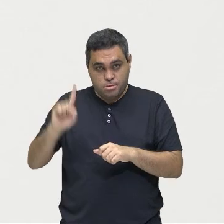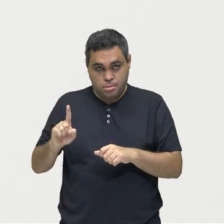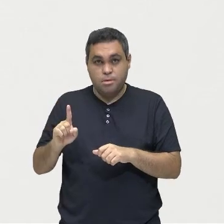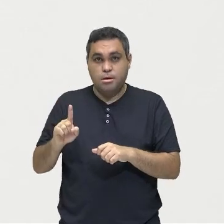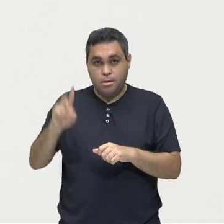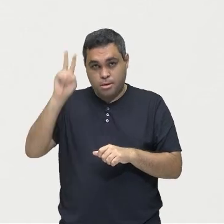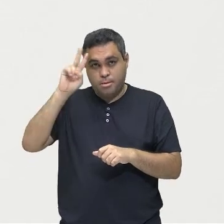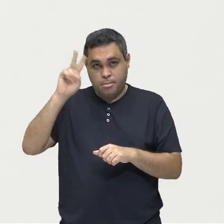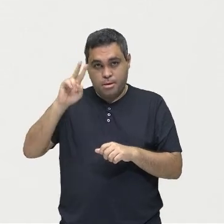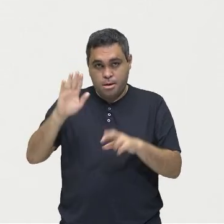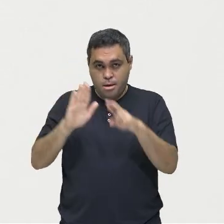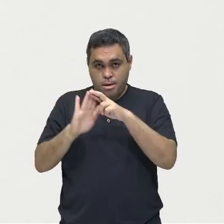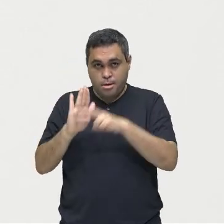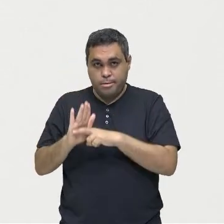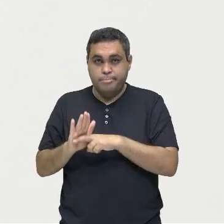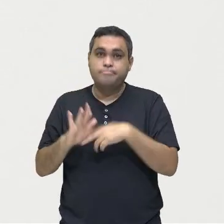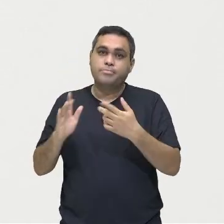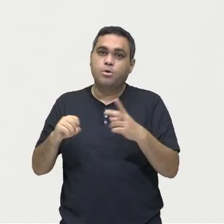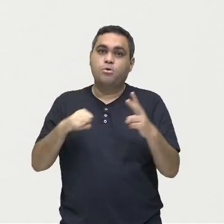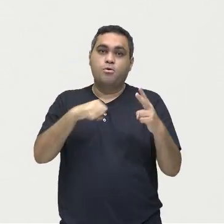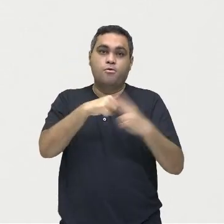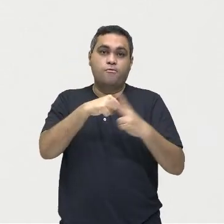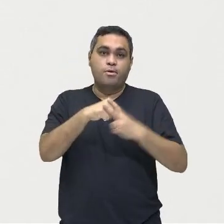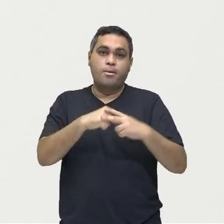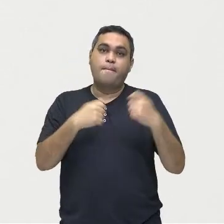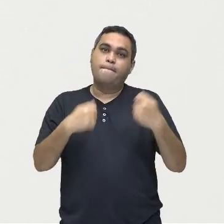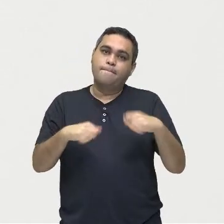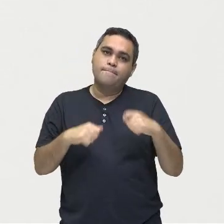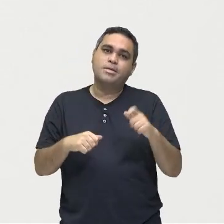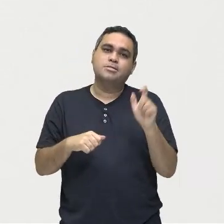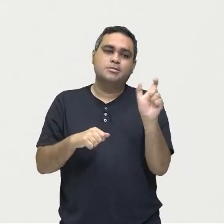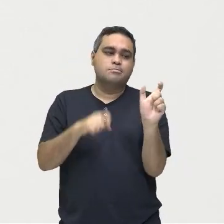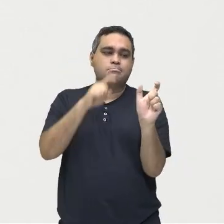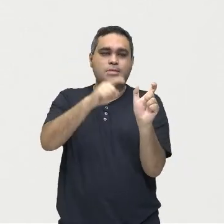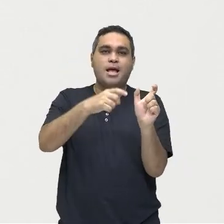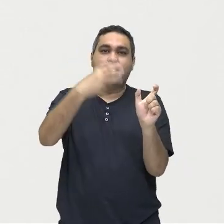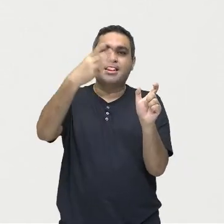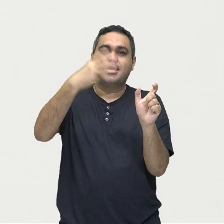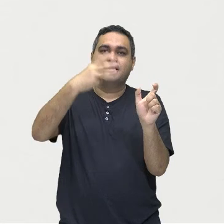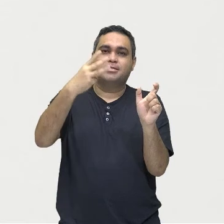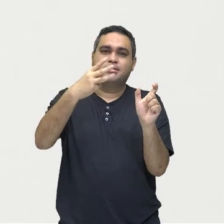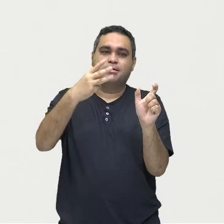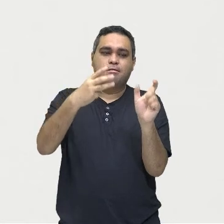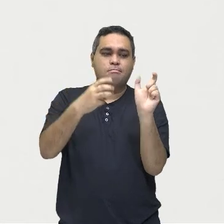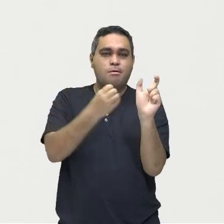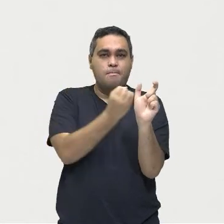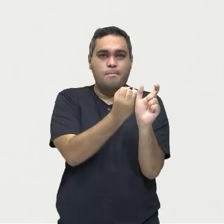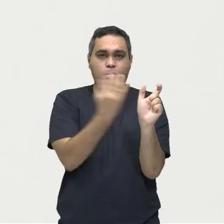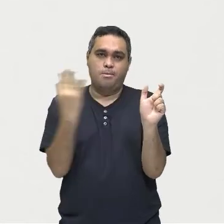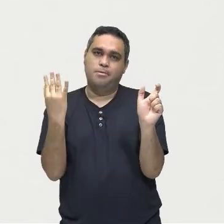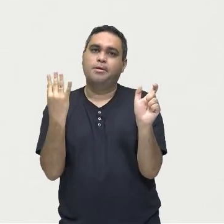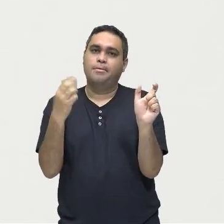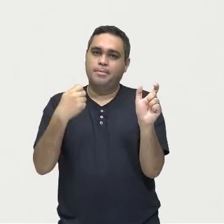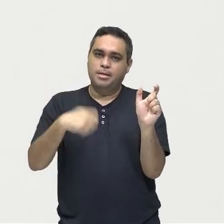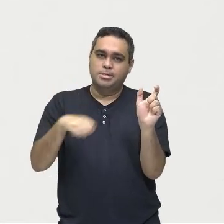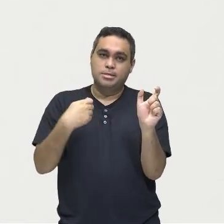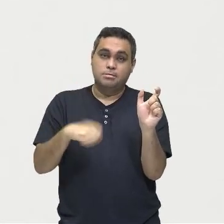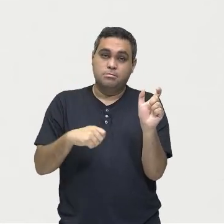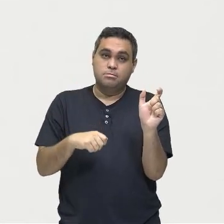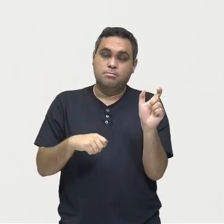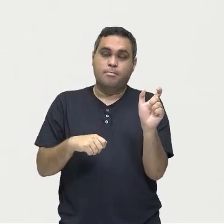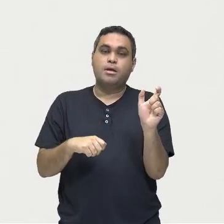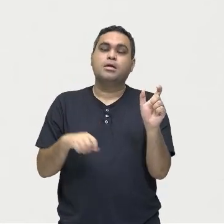indeterminado, é que o verbo deverá estar na terceira pessoa do plural, né? E além disso, você